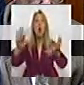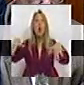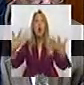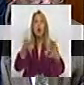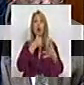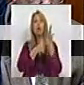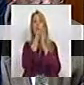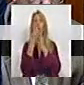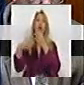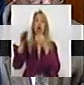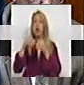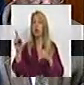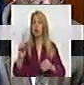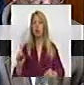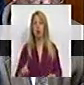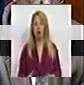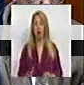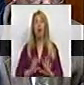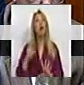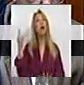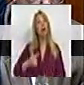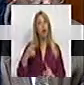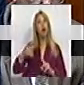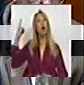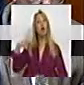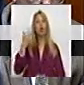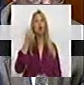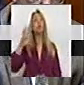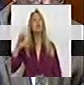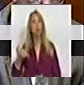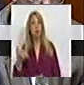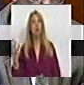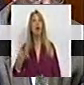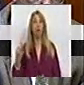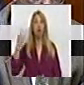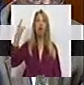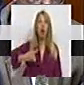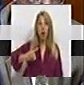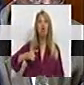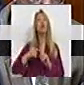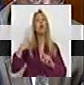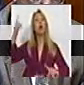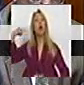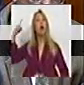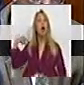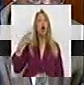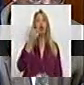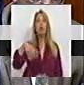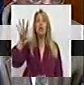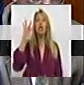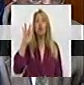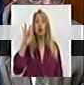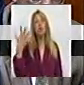adicional. Foi exigido em 2015, foi exigido em 2014, mas não foi exigido